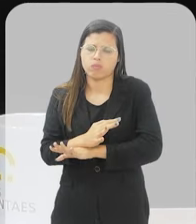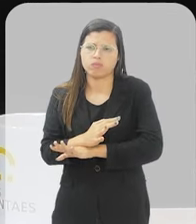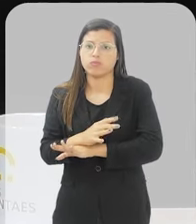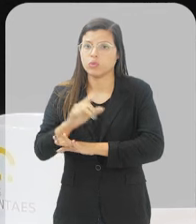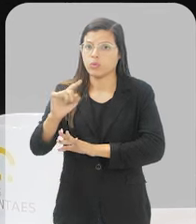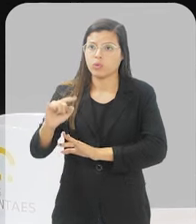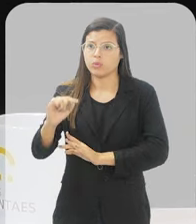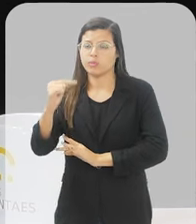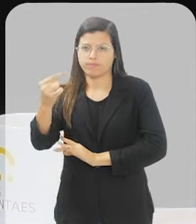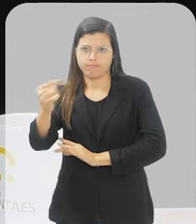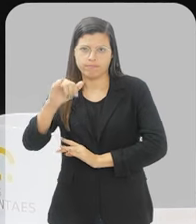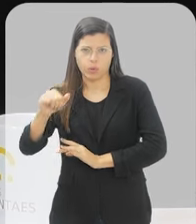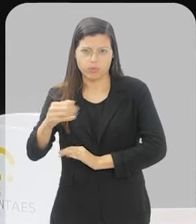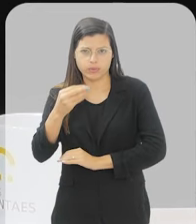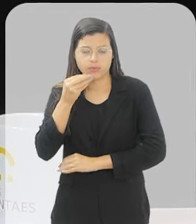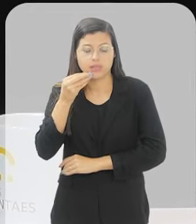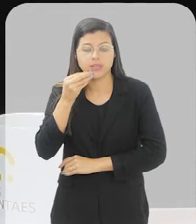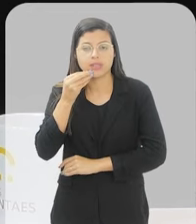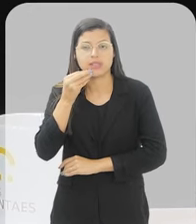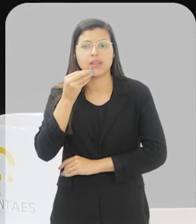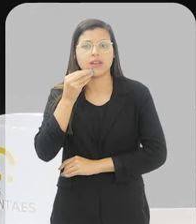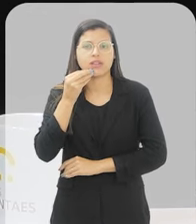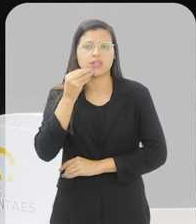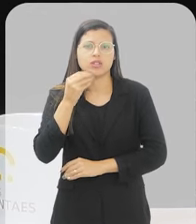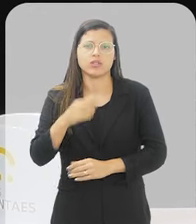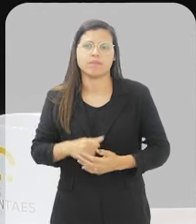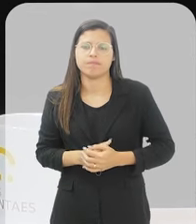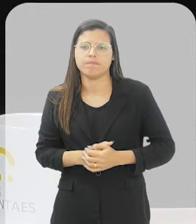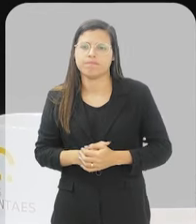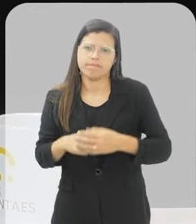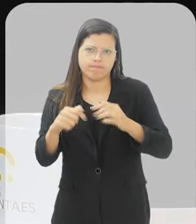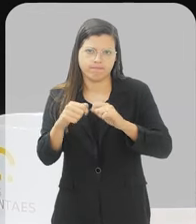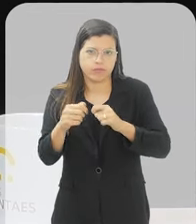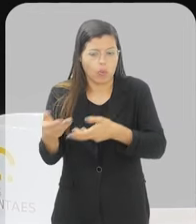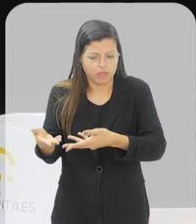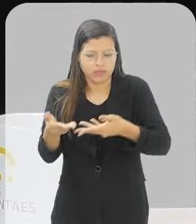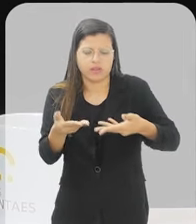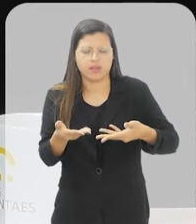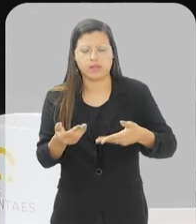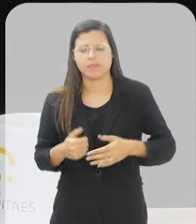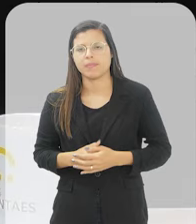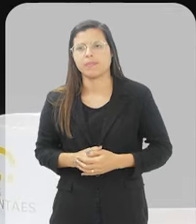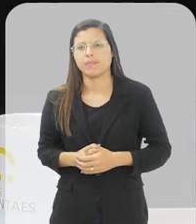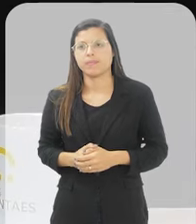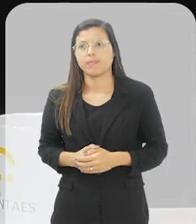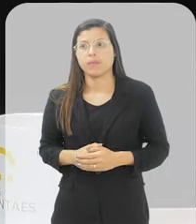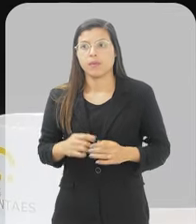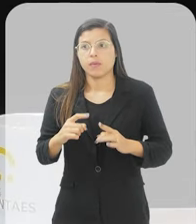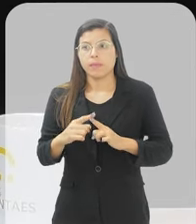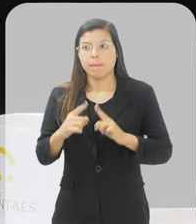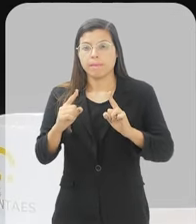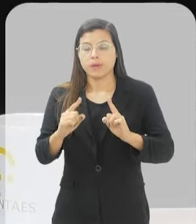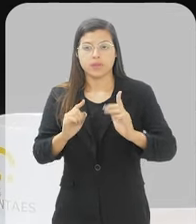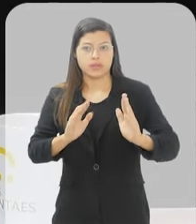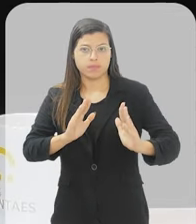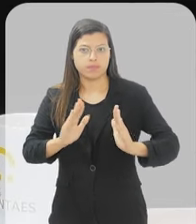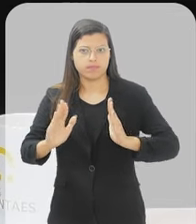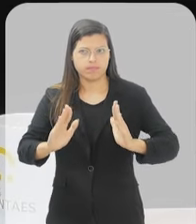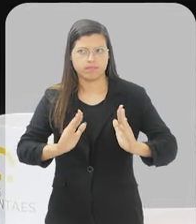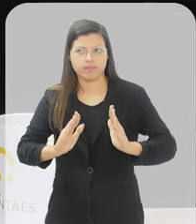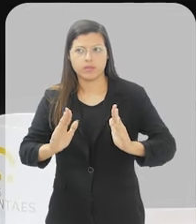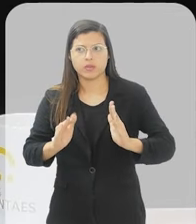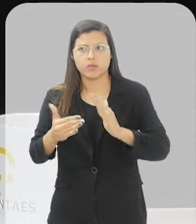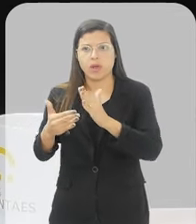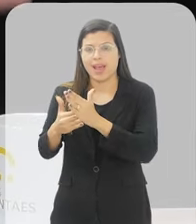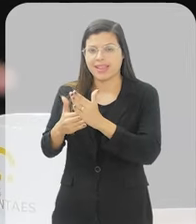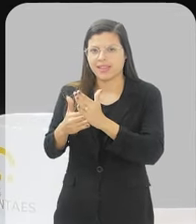e que numa próxima oportunidade que assim o faria. Só que nesse